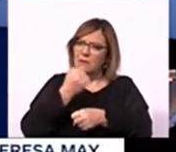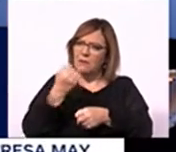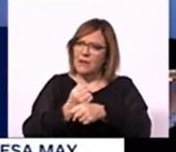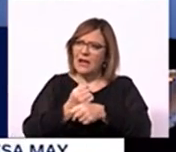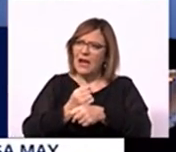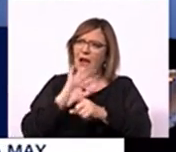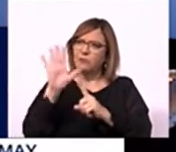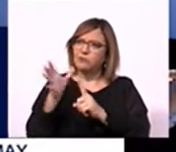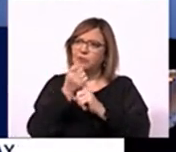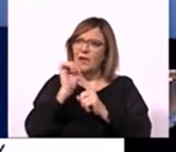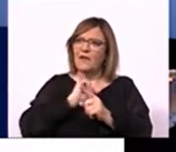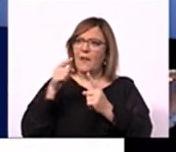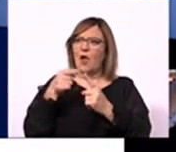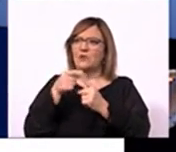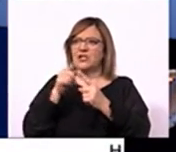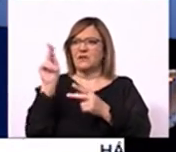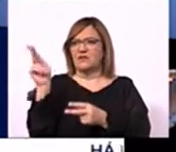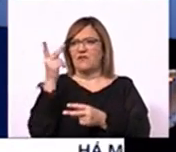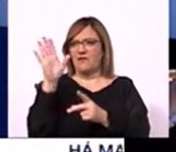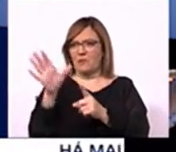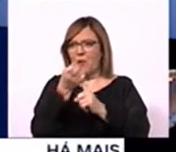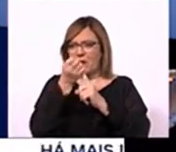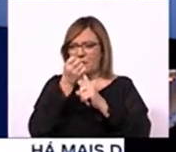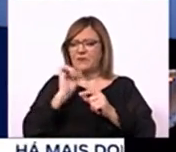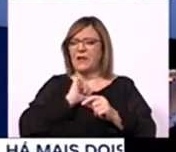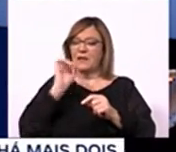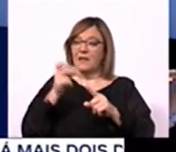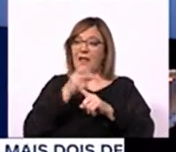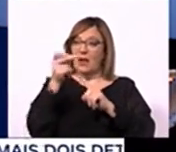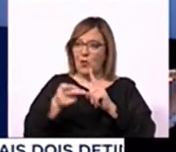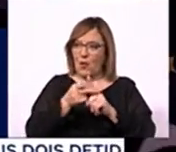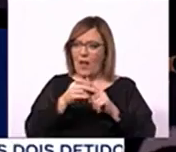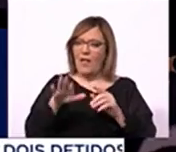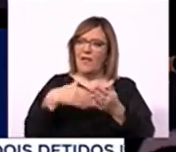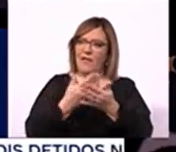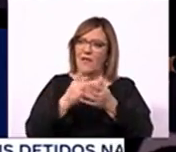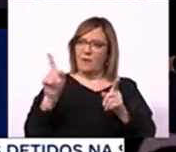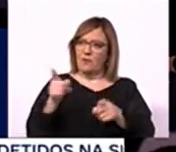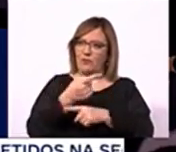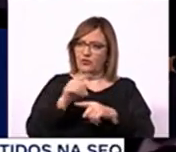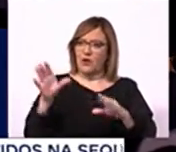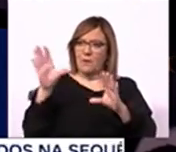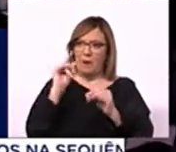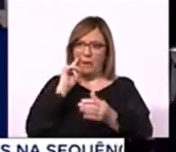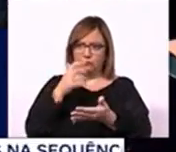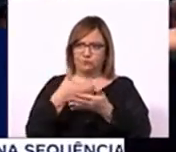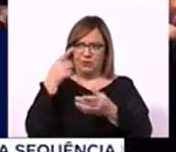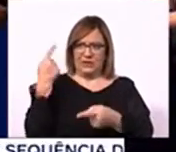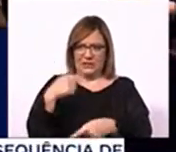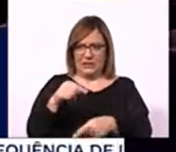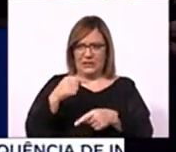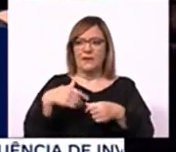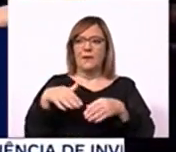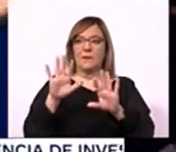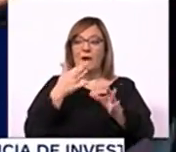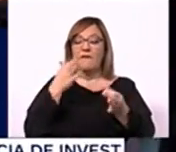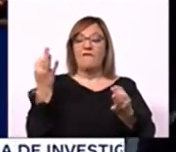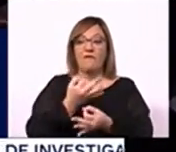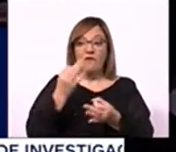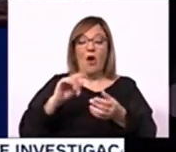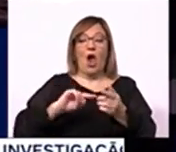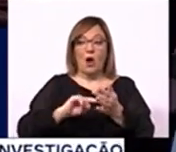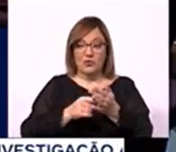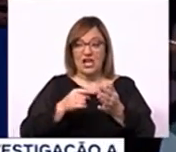alcançarem os objetivos que têm na vida. Esta sessão anual pretende distinguir o trabalho dos professores que mais se destacam, sendo que o verdadeiro objetivo